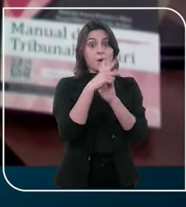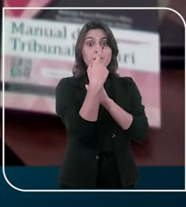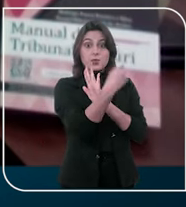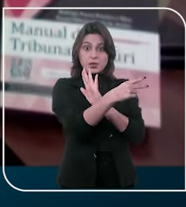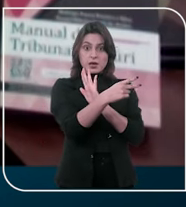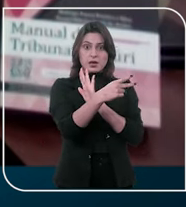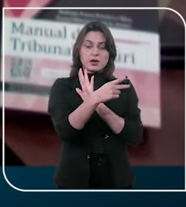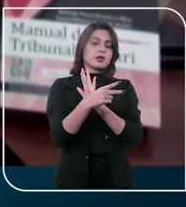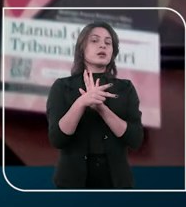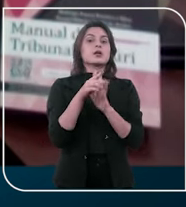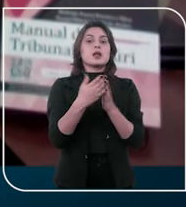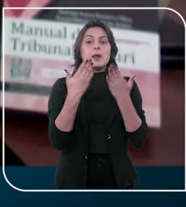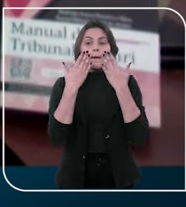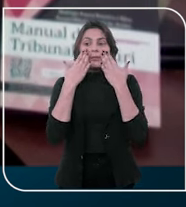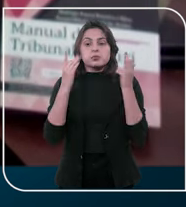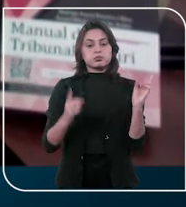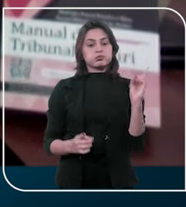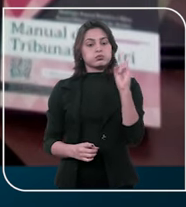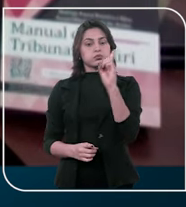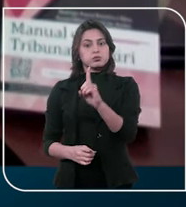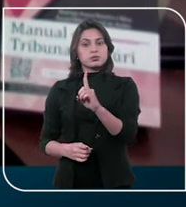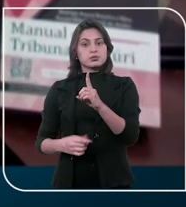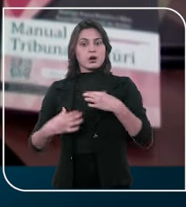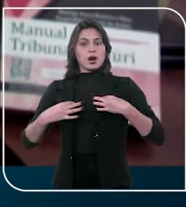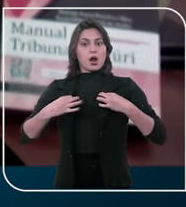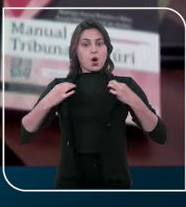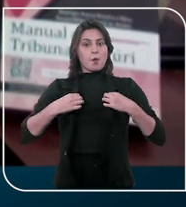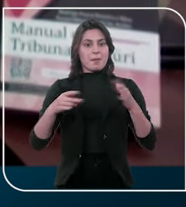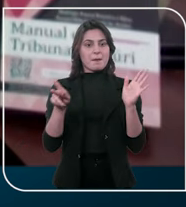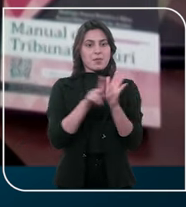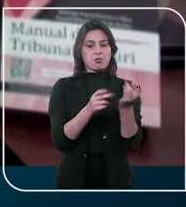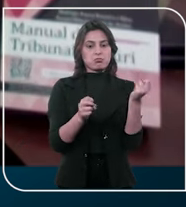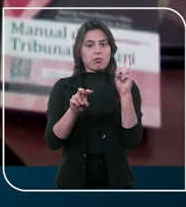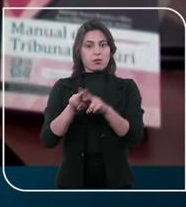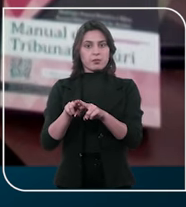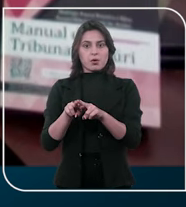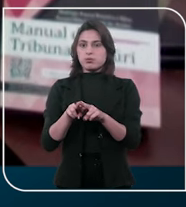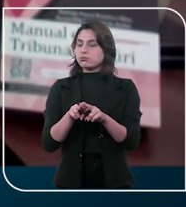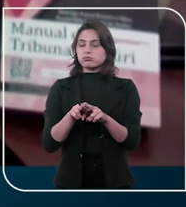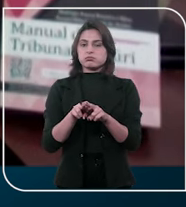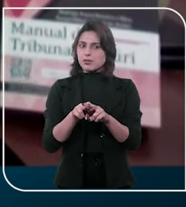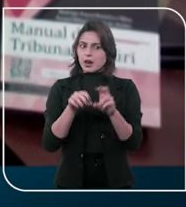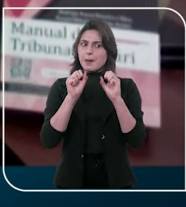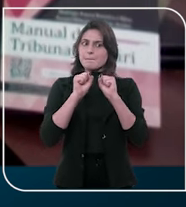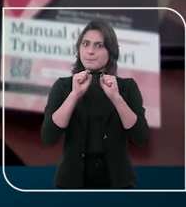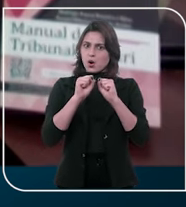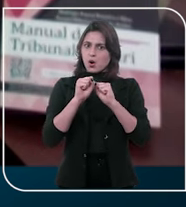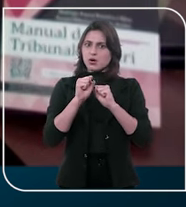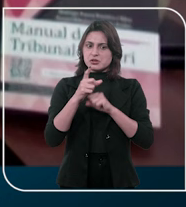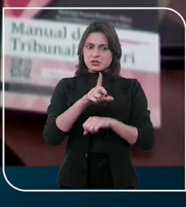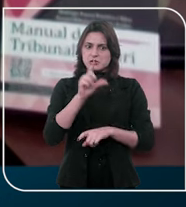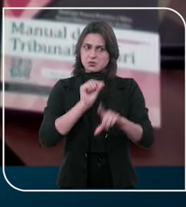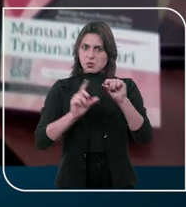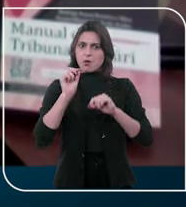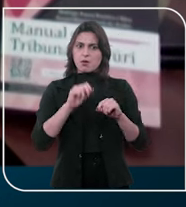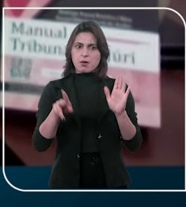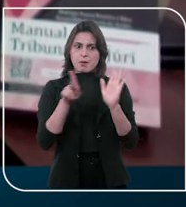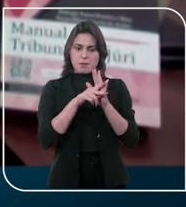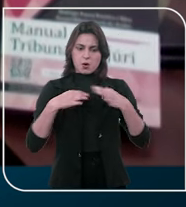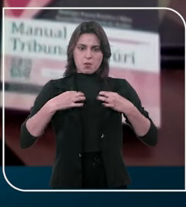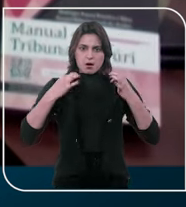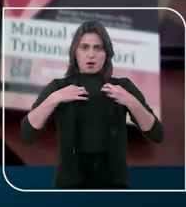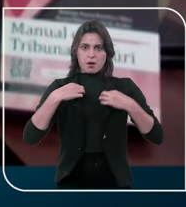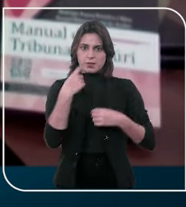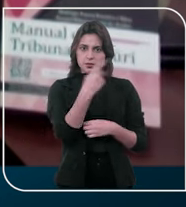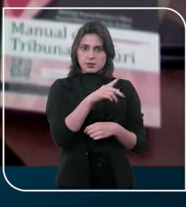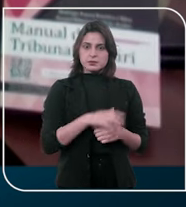relacionadas à penitenciária, ou seja, de roupas civis. E tem o direito de se apresentar sem simbologias que